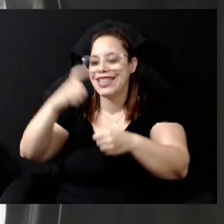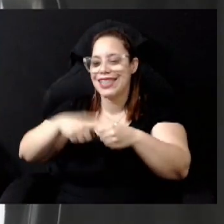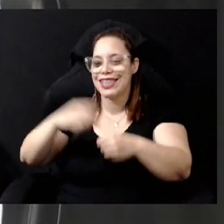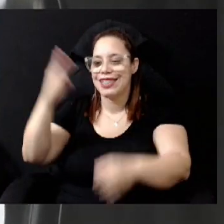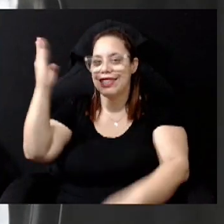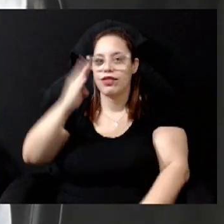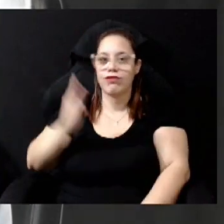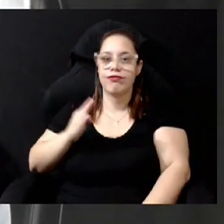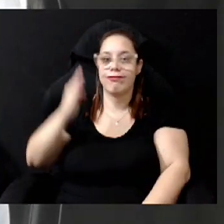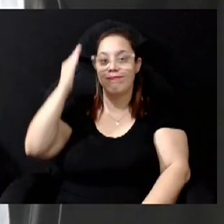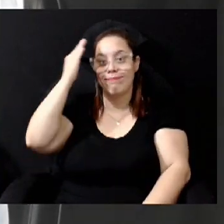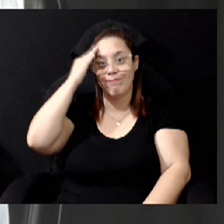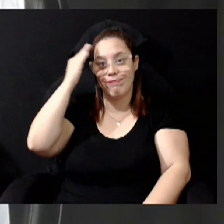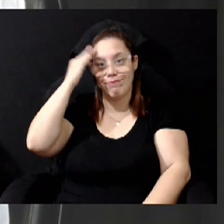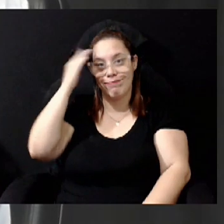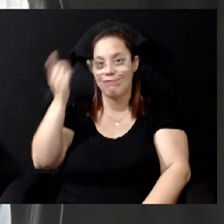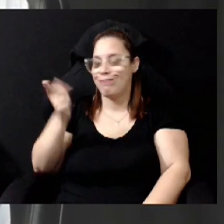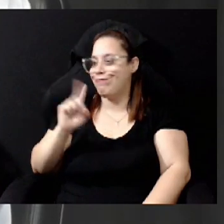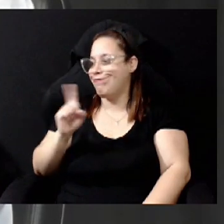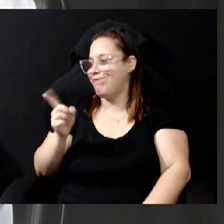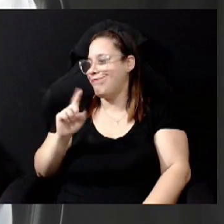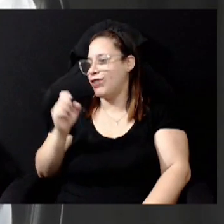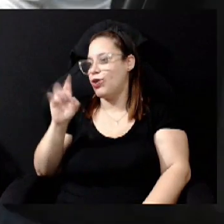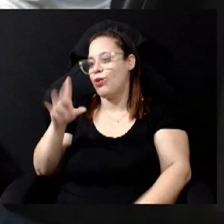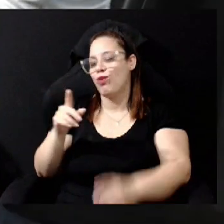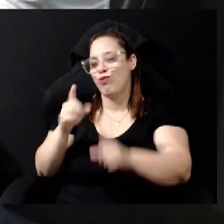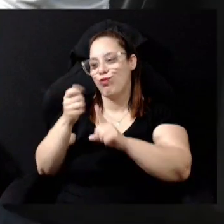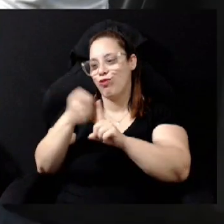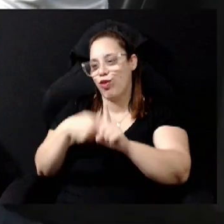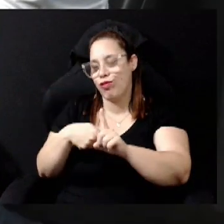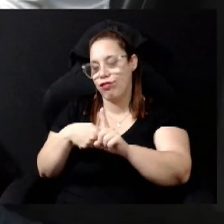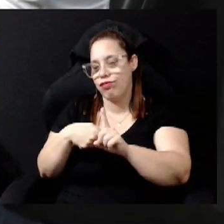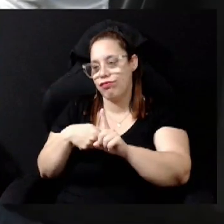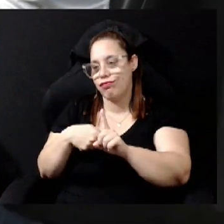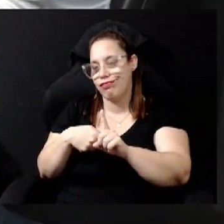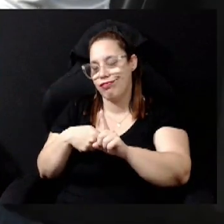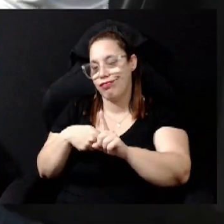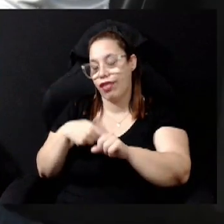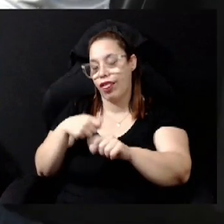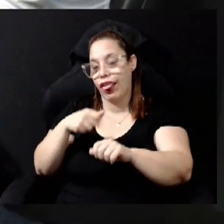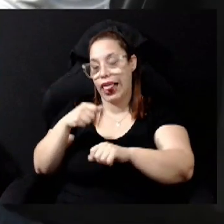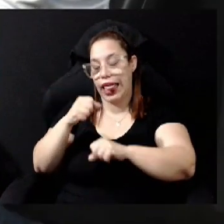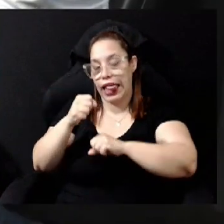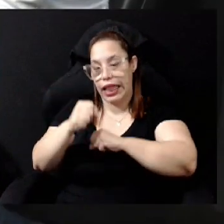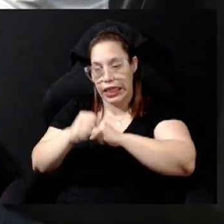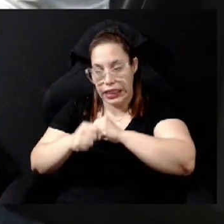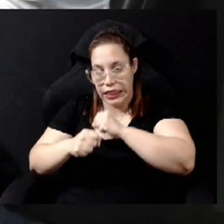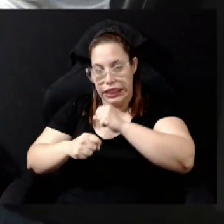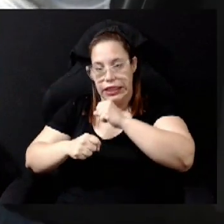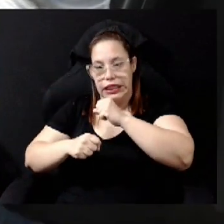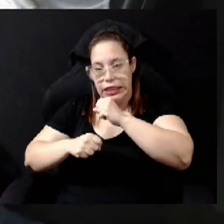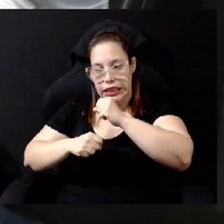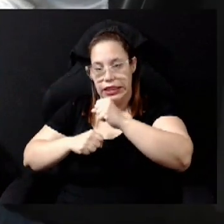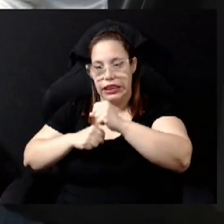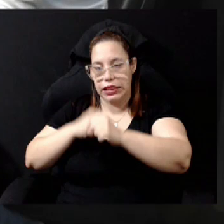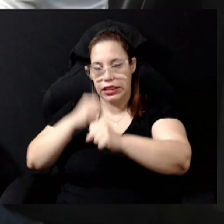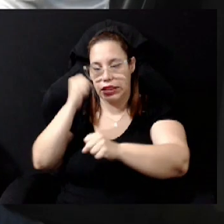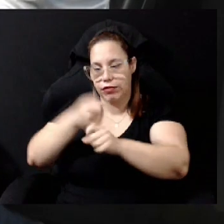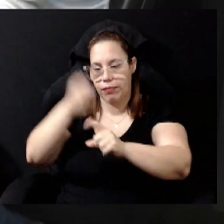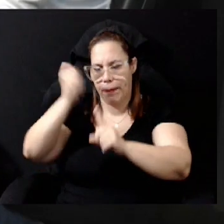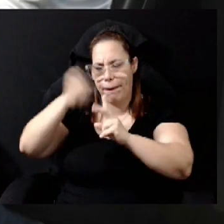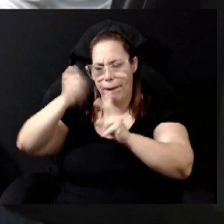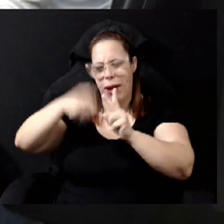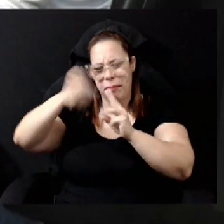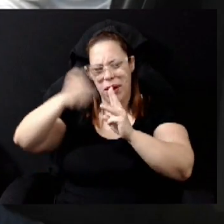que não era só um mês. Não era só um mês, foram muitos e muitos meses que se transformaram